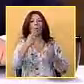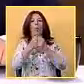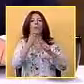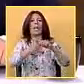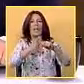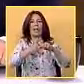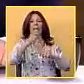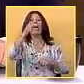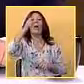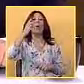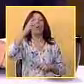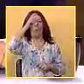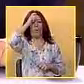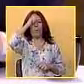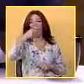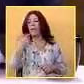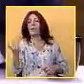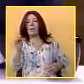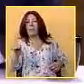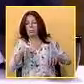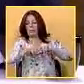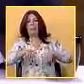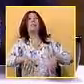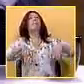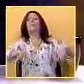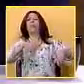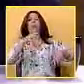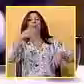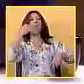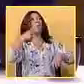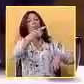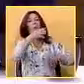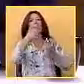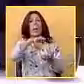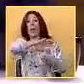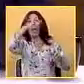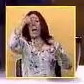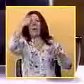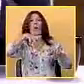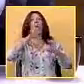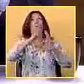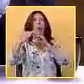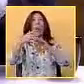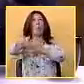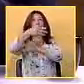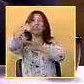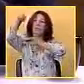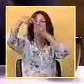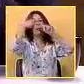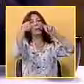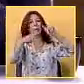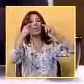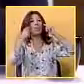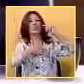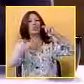Barroso disse isso ao Jorge Sampaio na tribuna de honra do Estádio do Dragão. Aí as pessoas lembram-se do futebol e das bandeiras que tinham pagodes chineses e